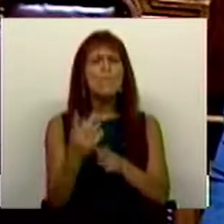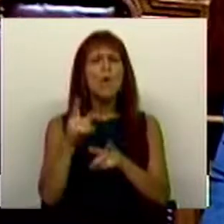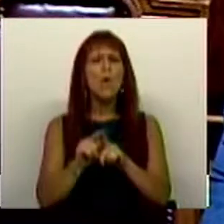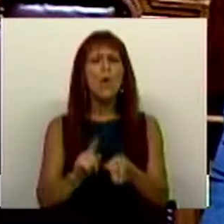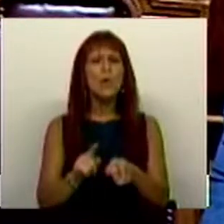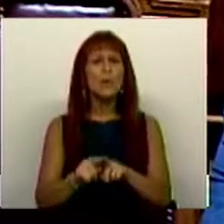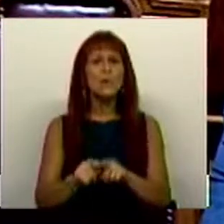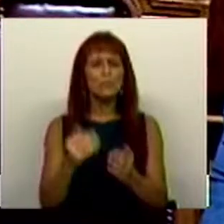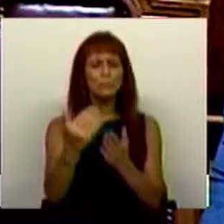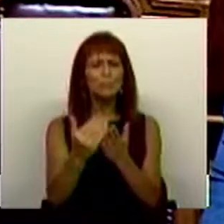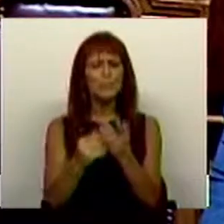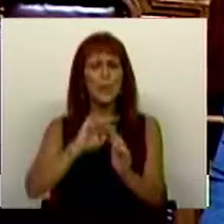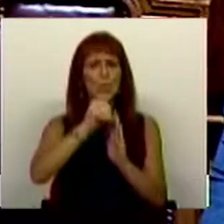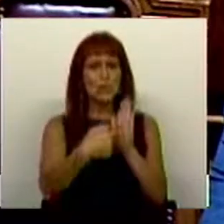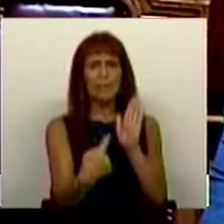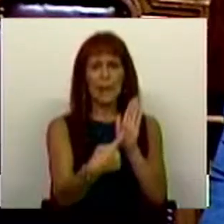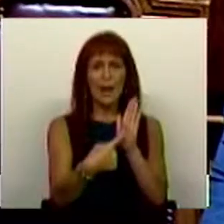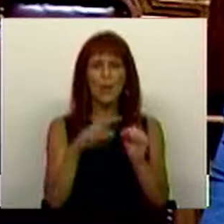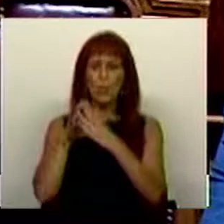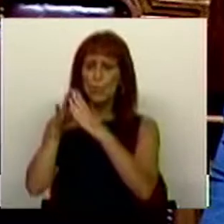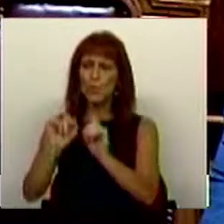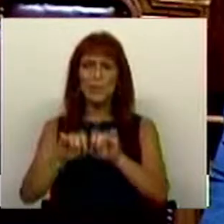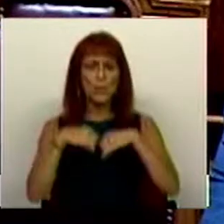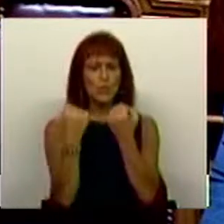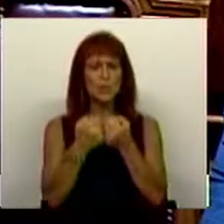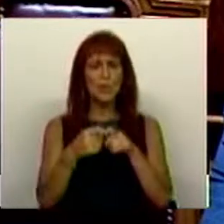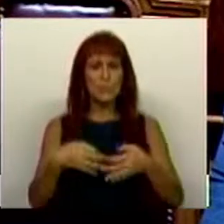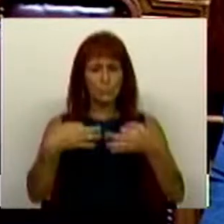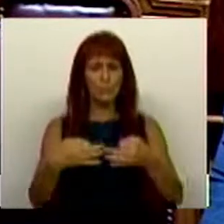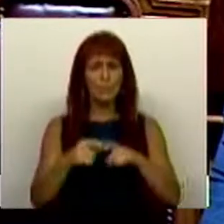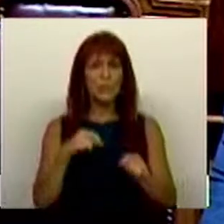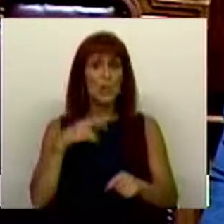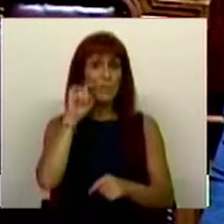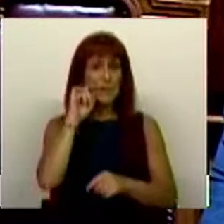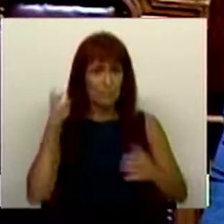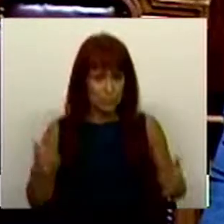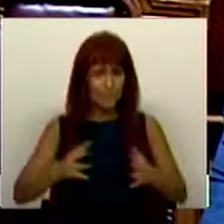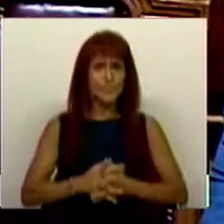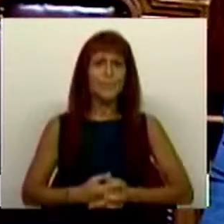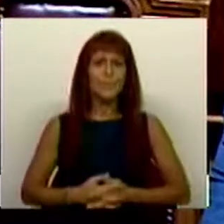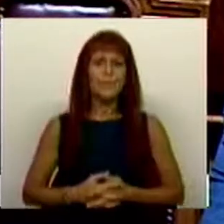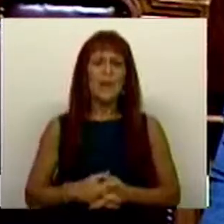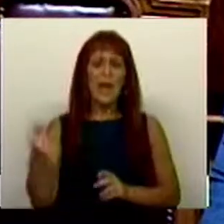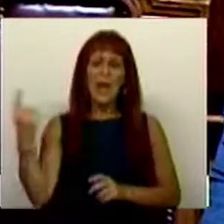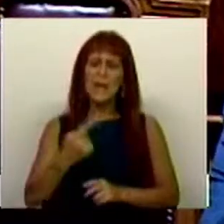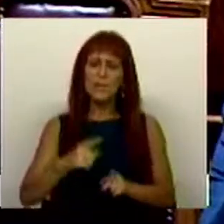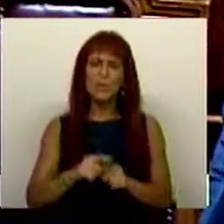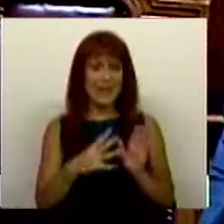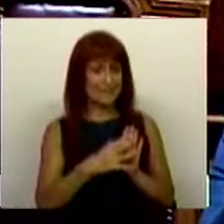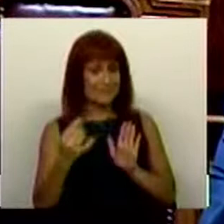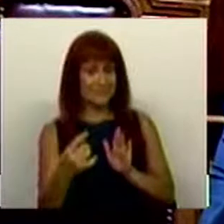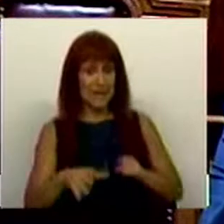com consagração constitucional do modelo de sociedade decente que preconizamos. A diretiva a